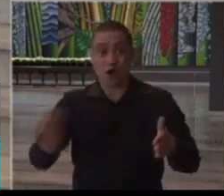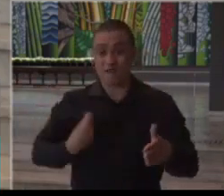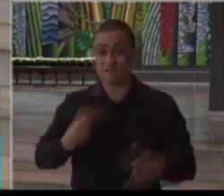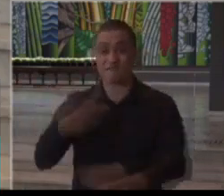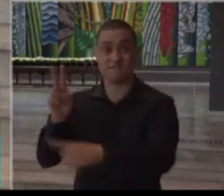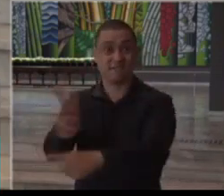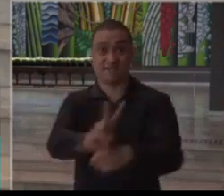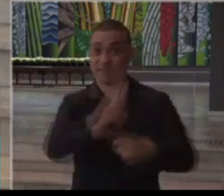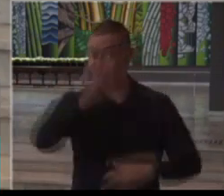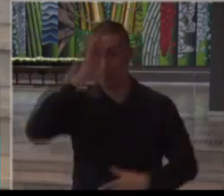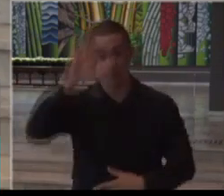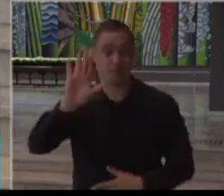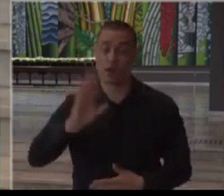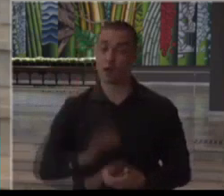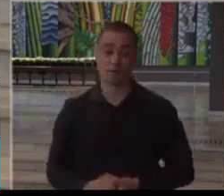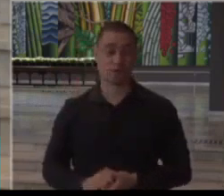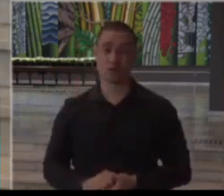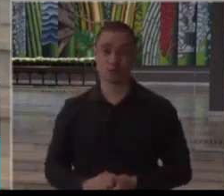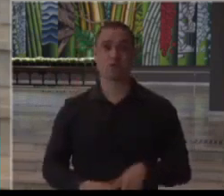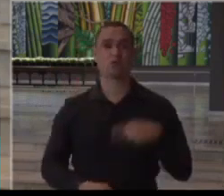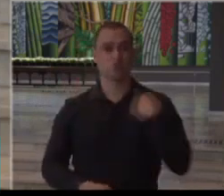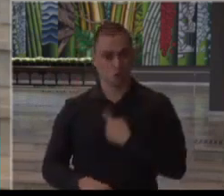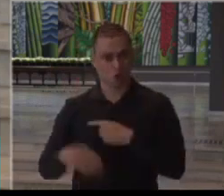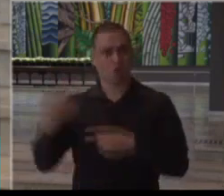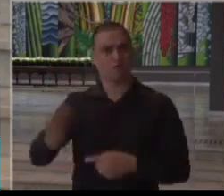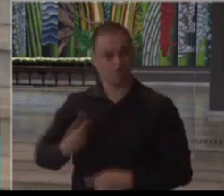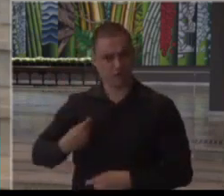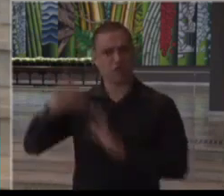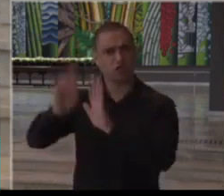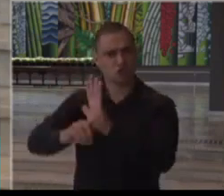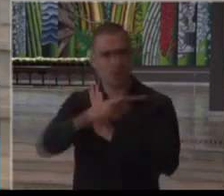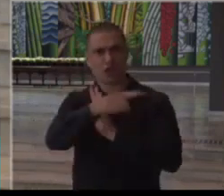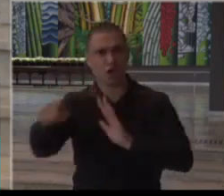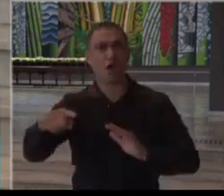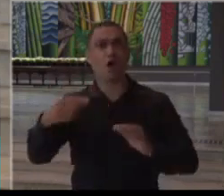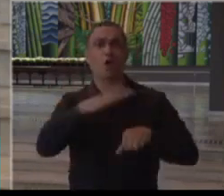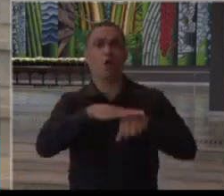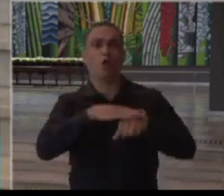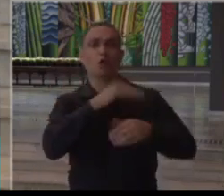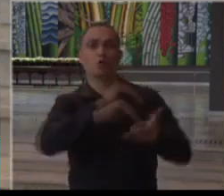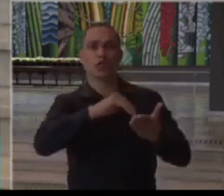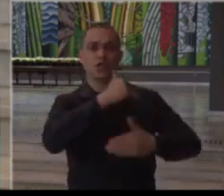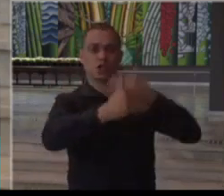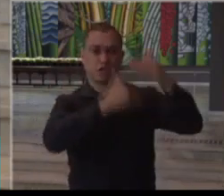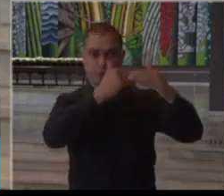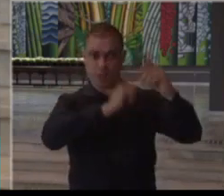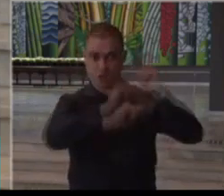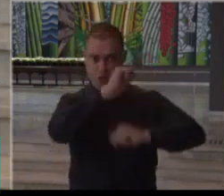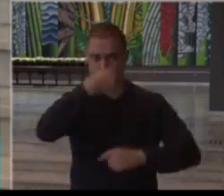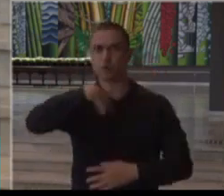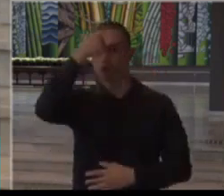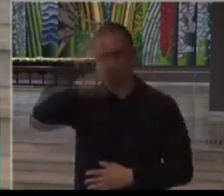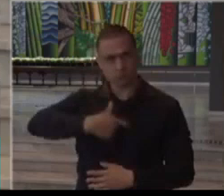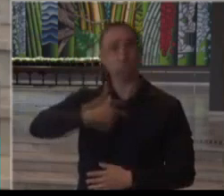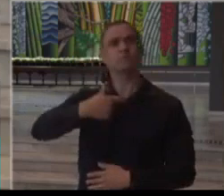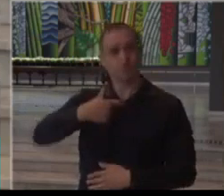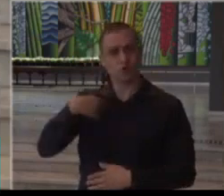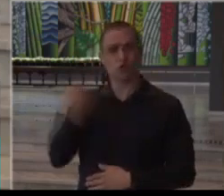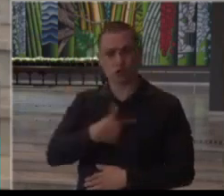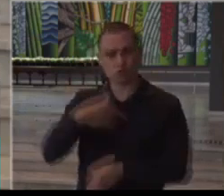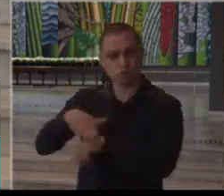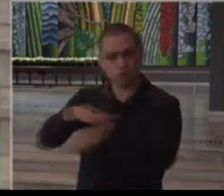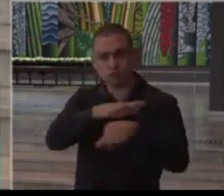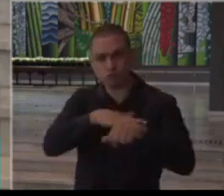para proteger vidas. Nós vamos proteger empregos também, e falo como secretária de Desenvolvimento Econômico, nós estamos